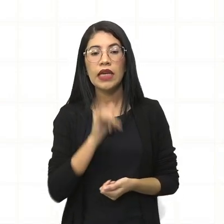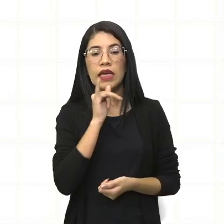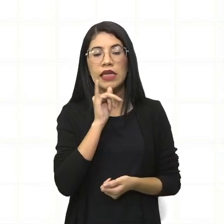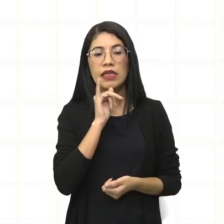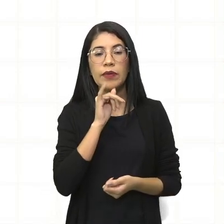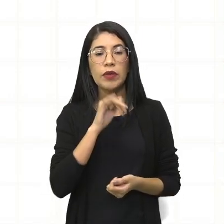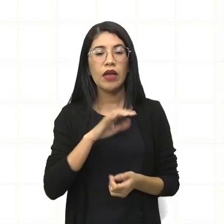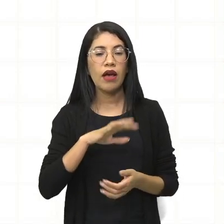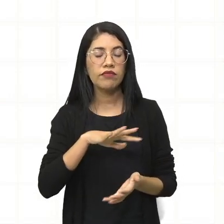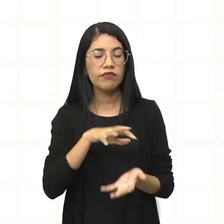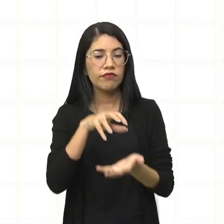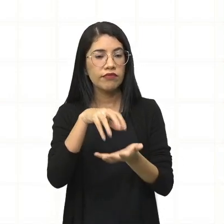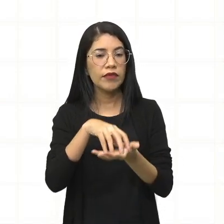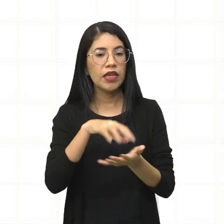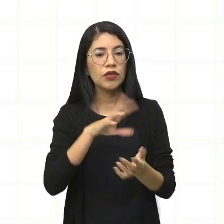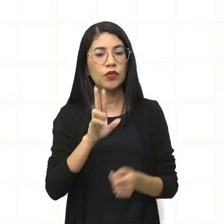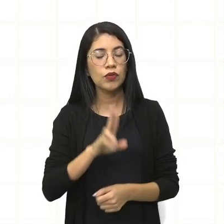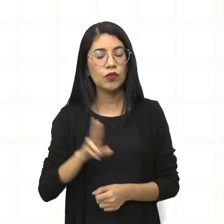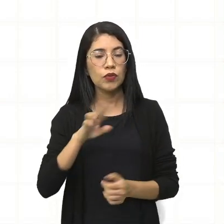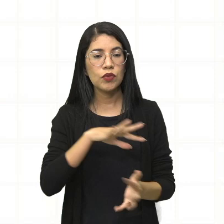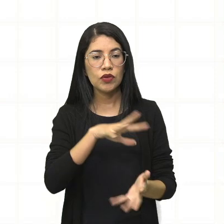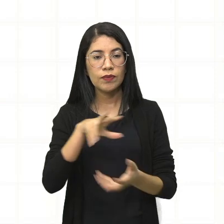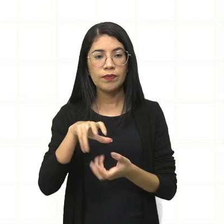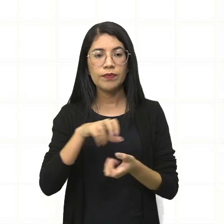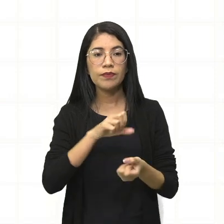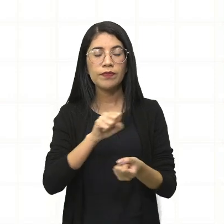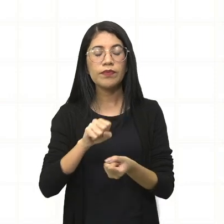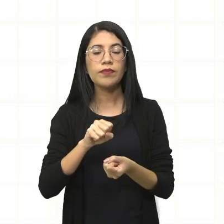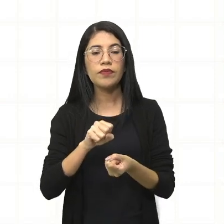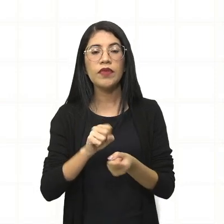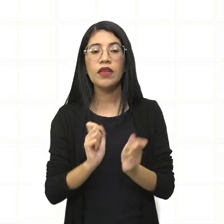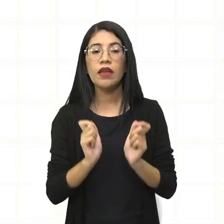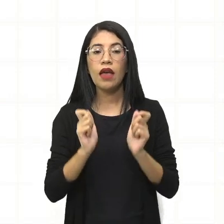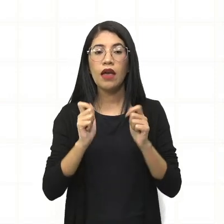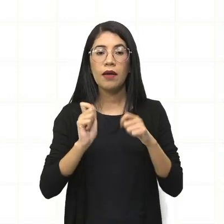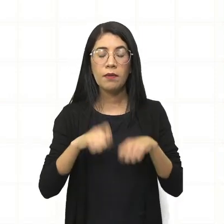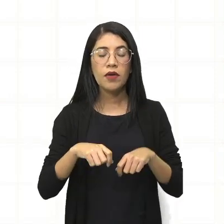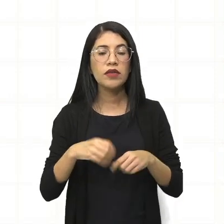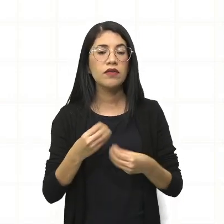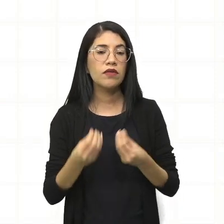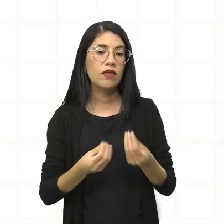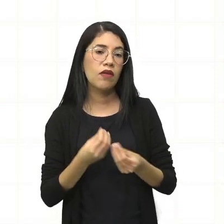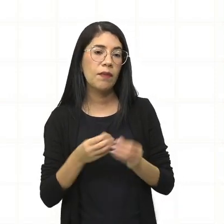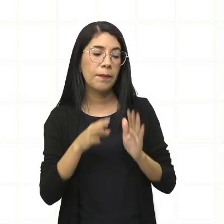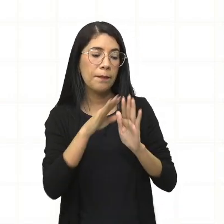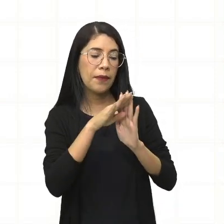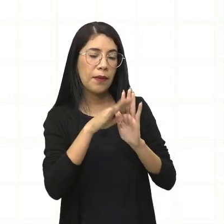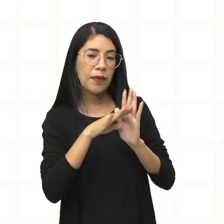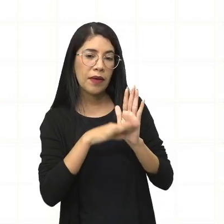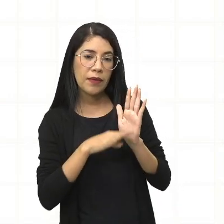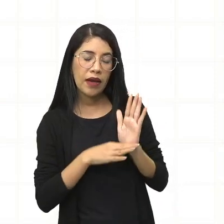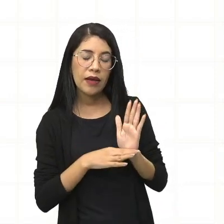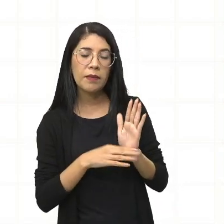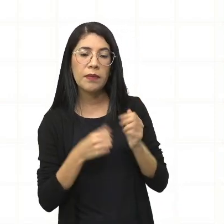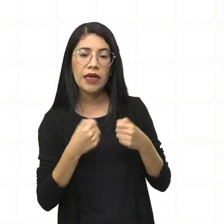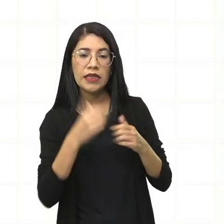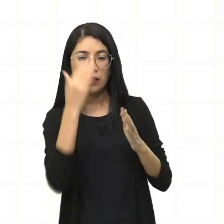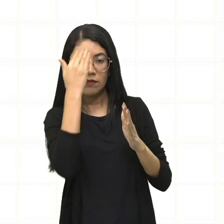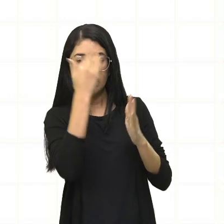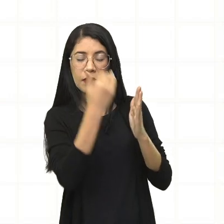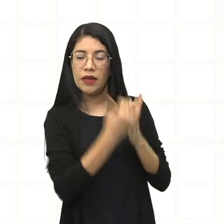uso sustentável, como vocês podem acompanhar no primeiro quadro, ela é permitida nos termos do órgão gestor, e ela